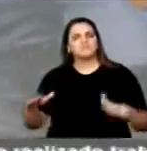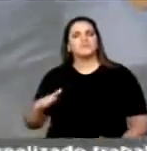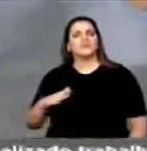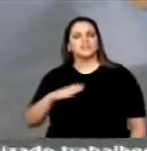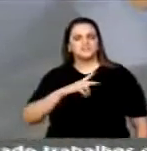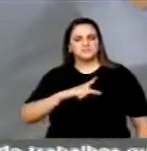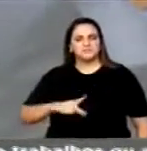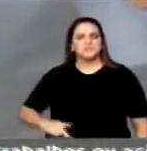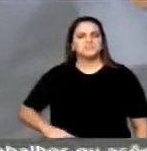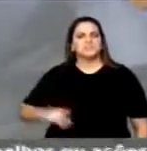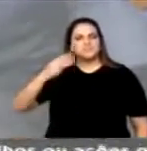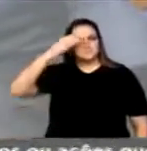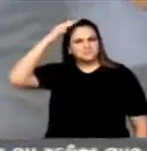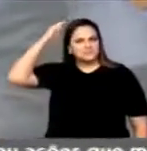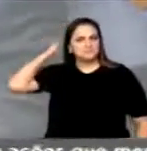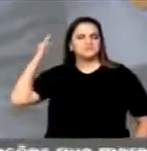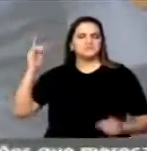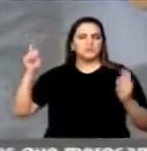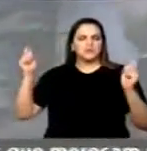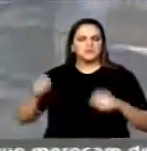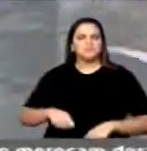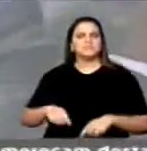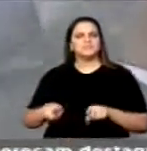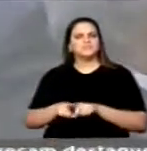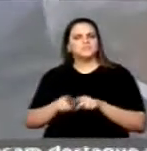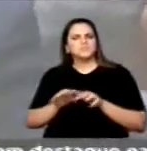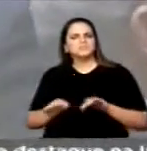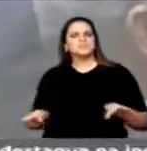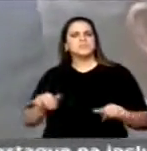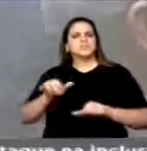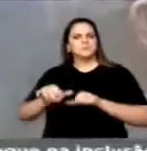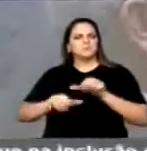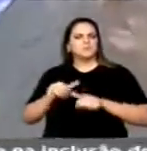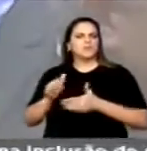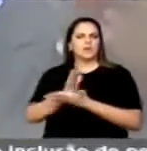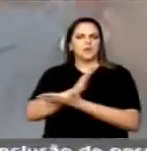capacidade de ouvir o povo brasileiro e tendo a humildade de corrigir equívocos. Senhor presidente.